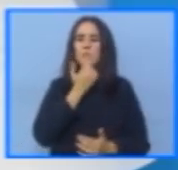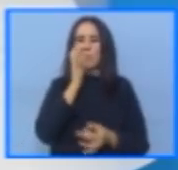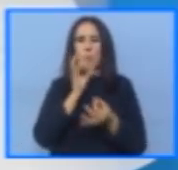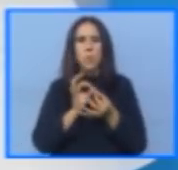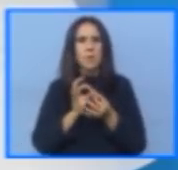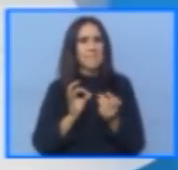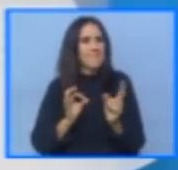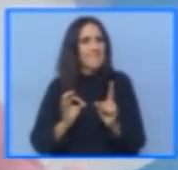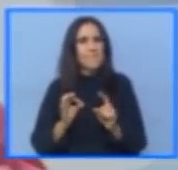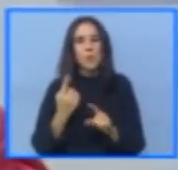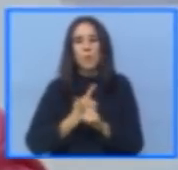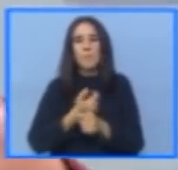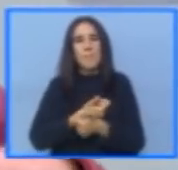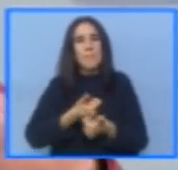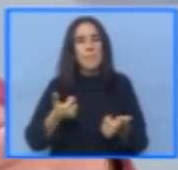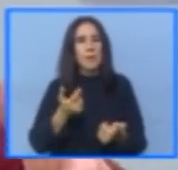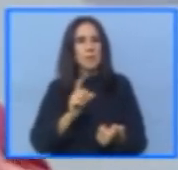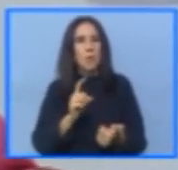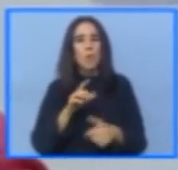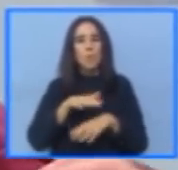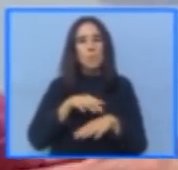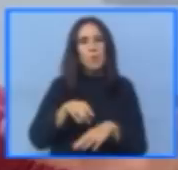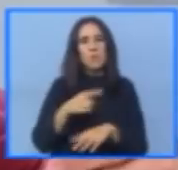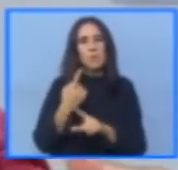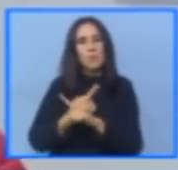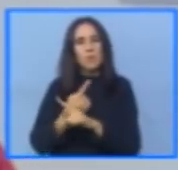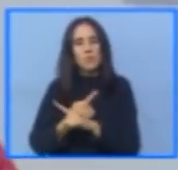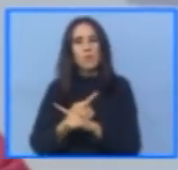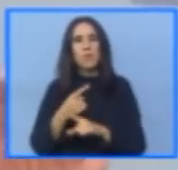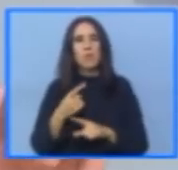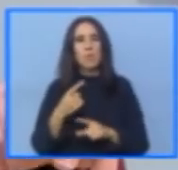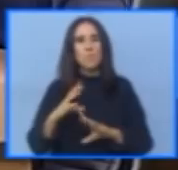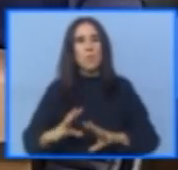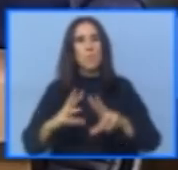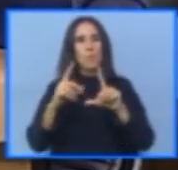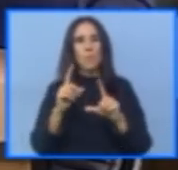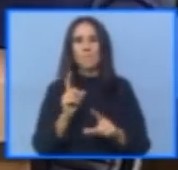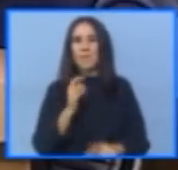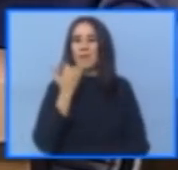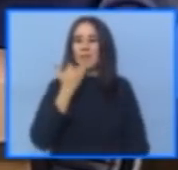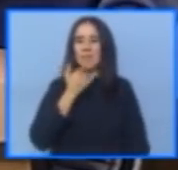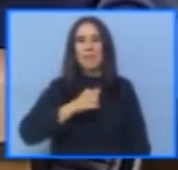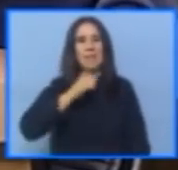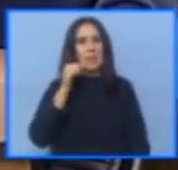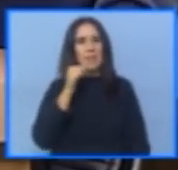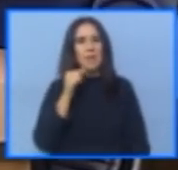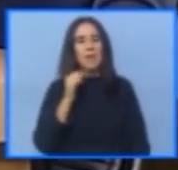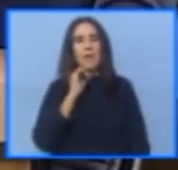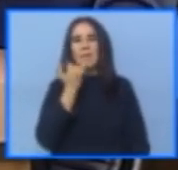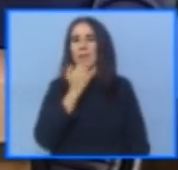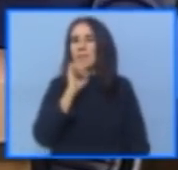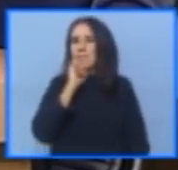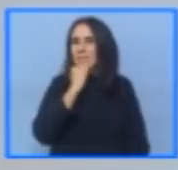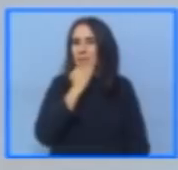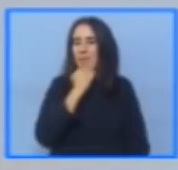momentânea, não é as coisas correrem bem, não é o facto das coisas estarem a prosperar, mas é uma alegria que anda sempre, uma secreta alegria que